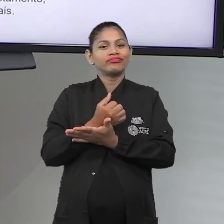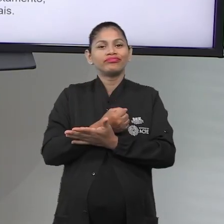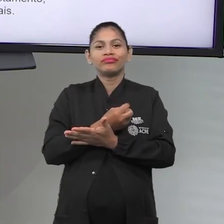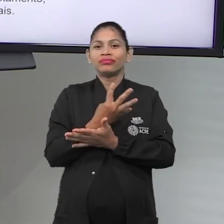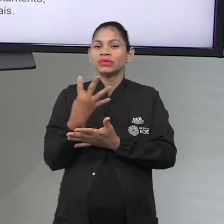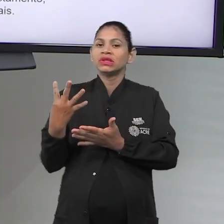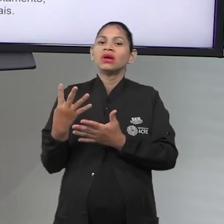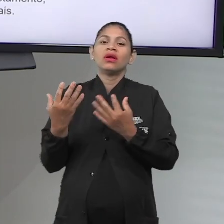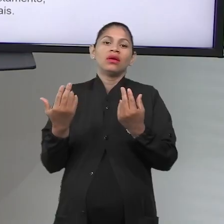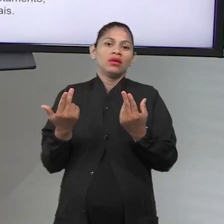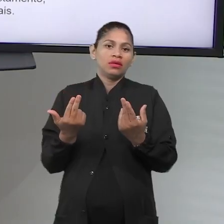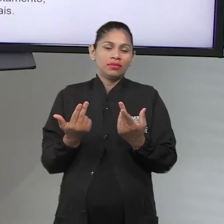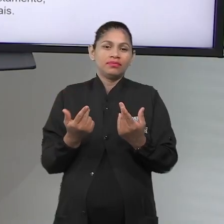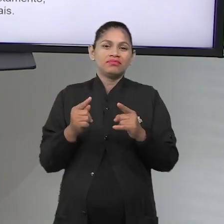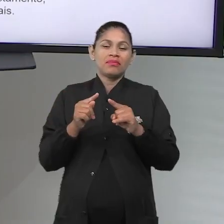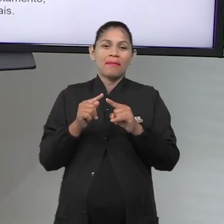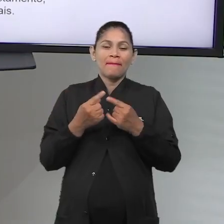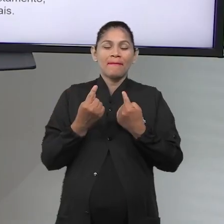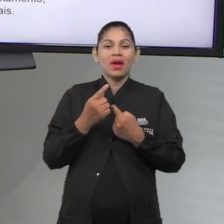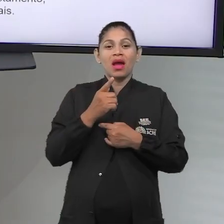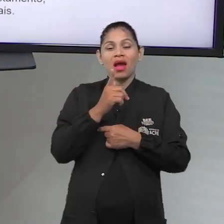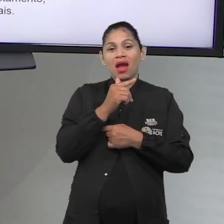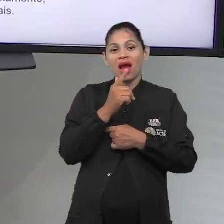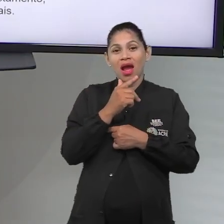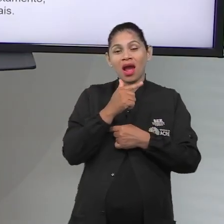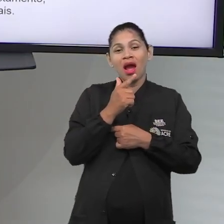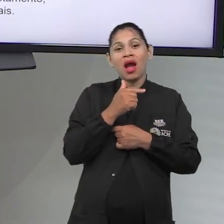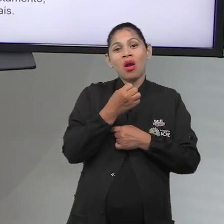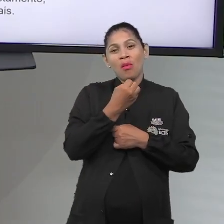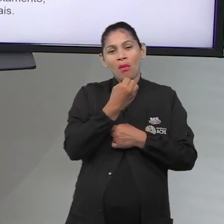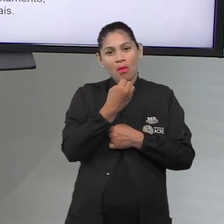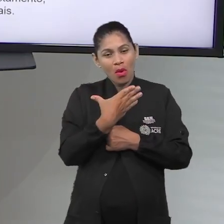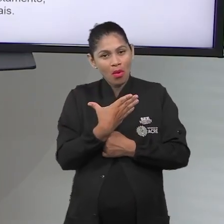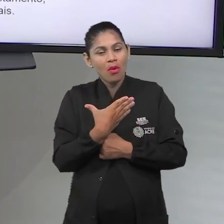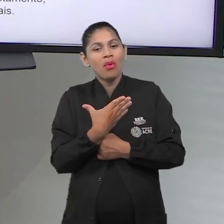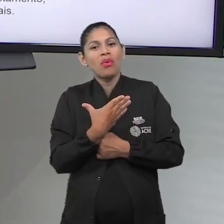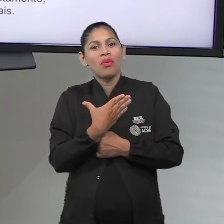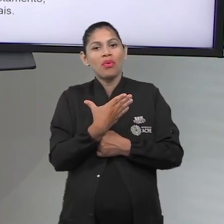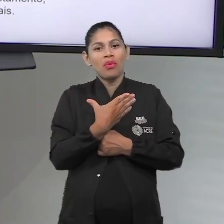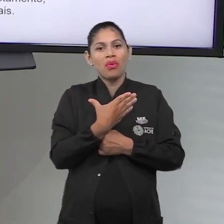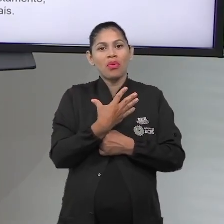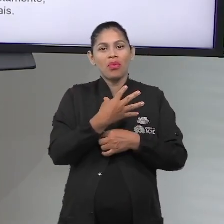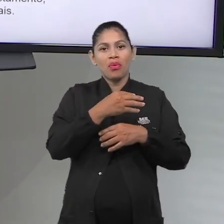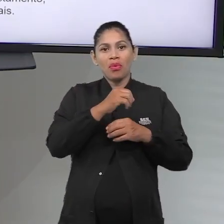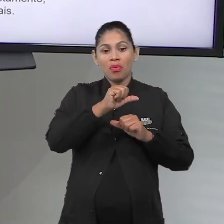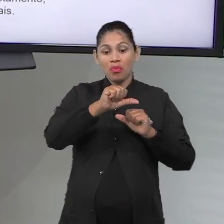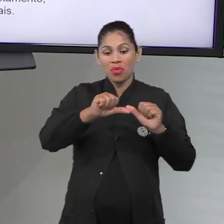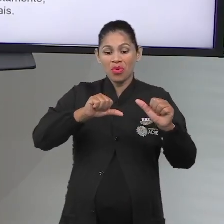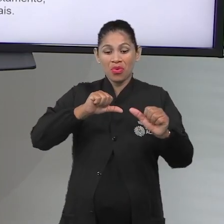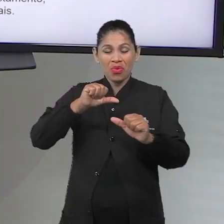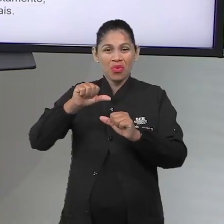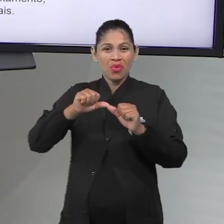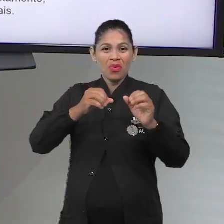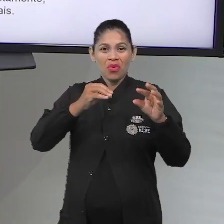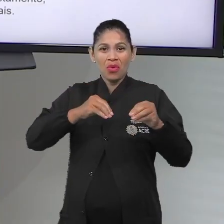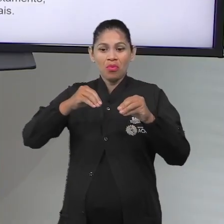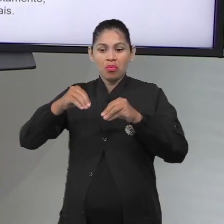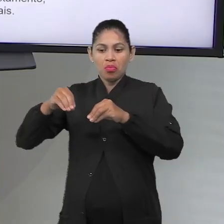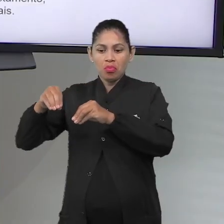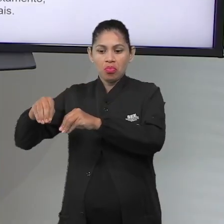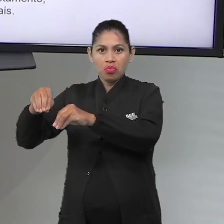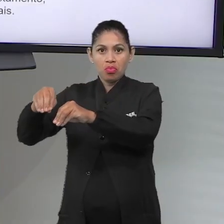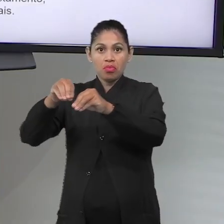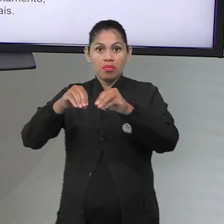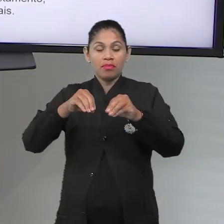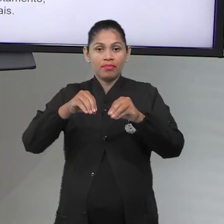ela está se deslocando de um local para outro. Em 2024, nós tivemos secas severas aqui na